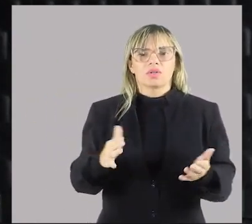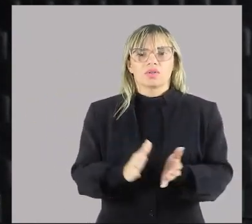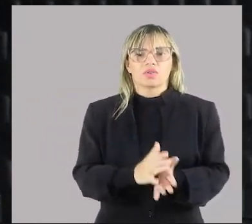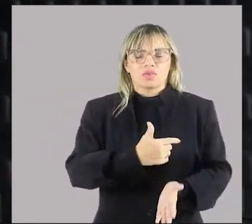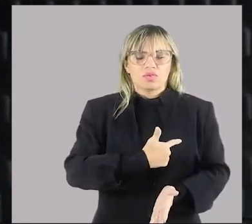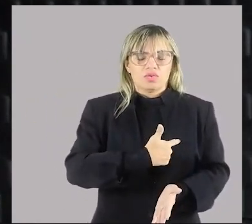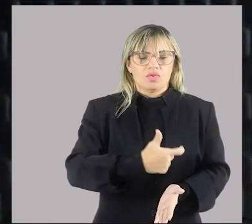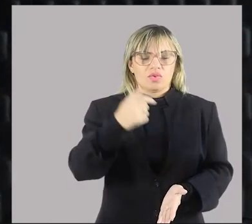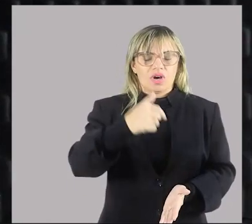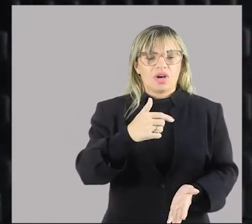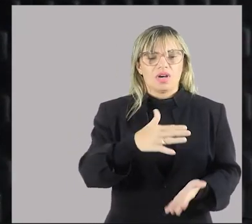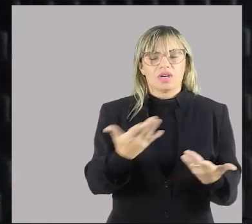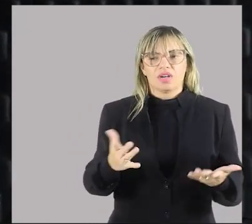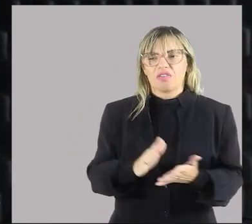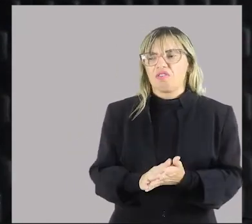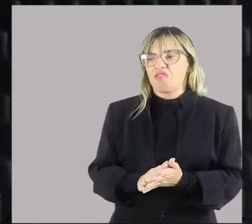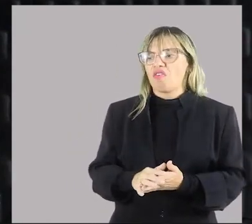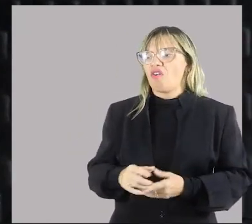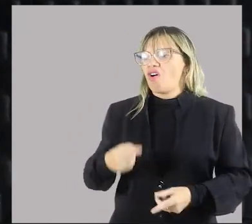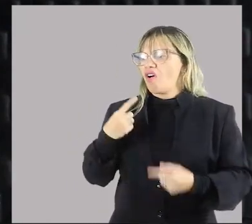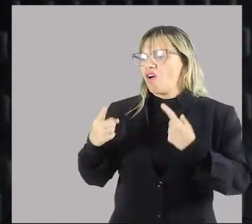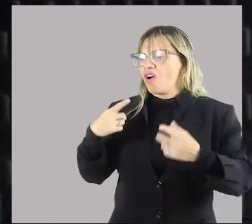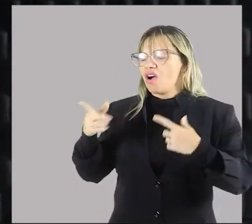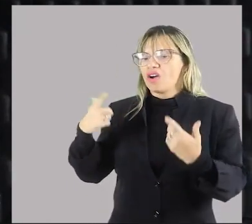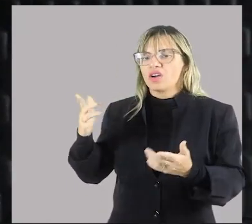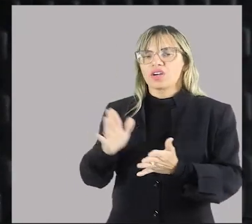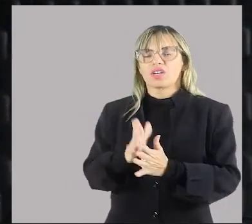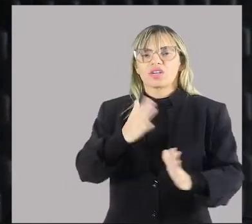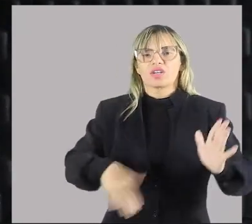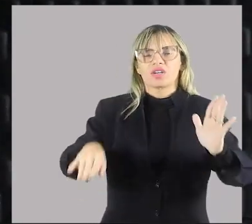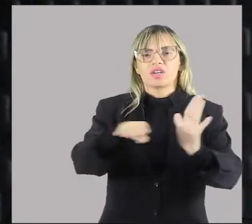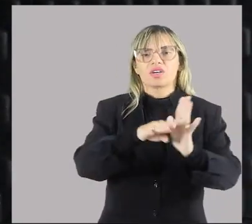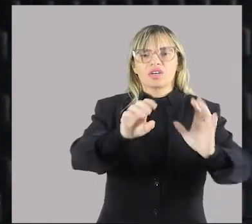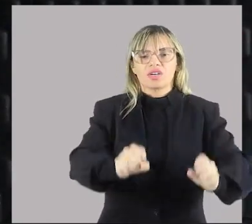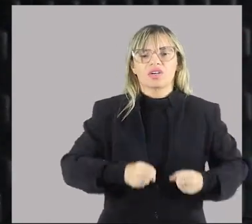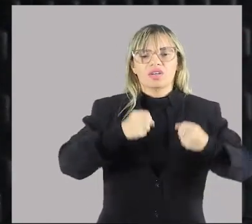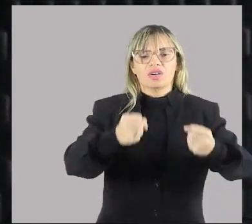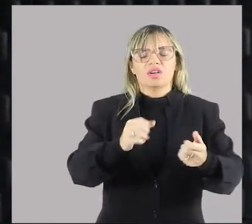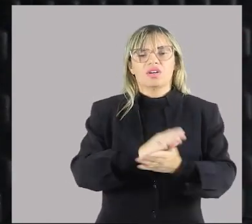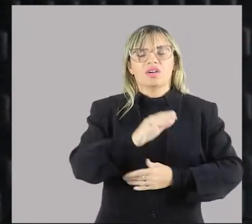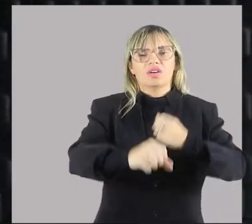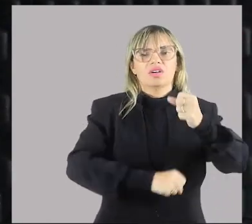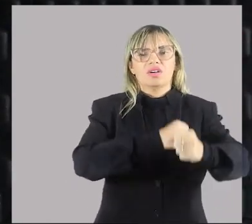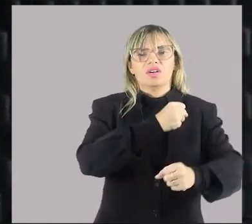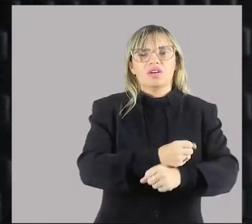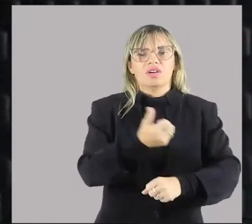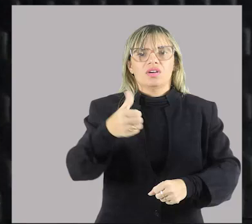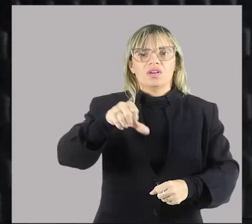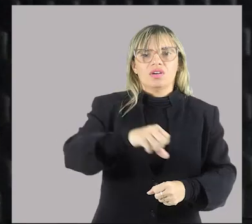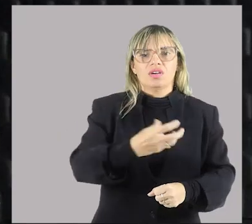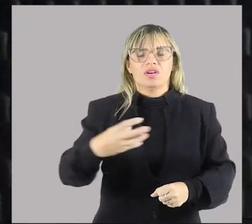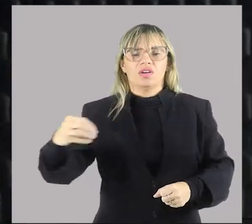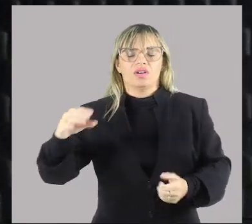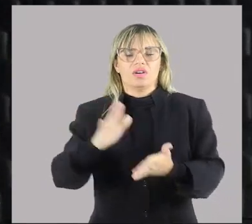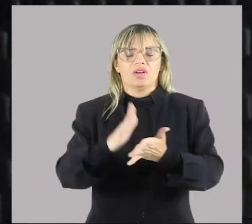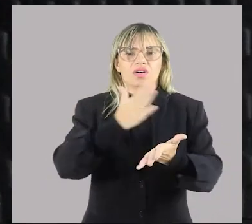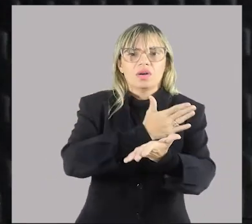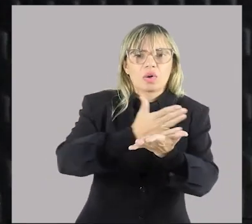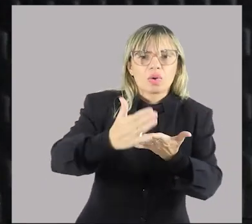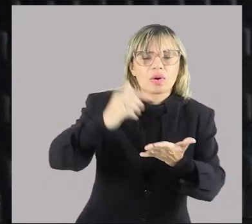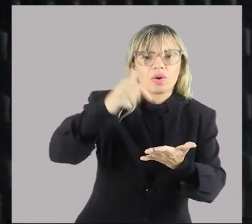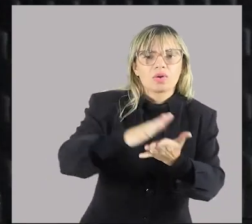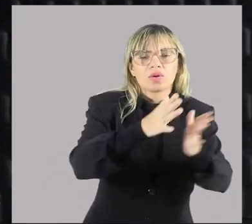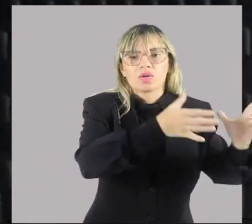varguismo, do getulismo, que chegam ao poder a partir de 1930. E a partir daí começa, na